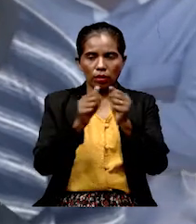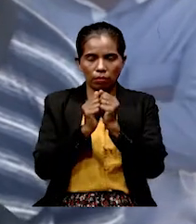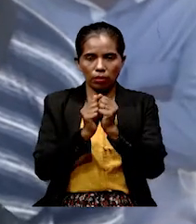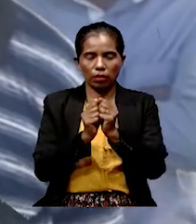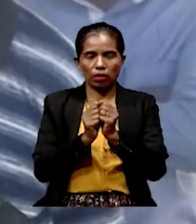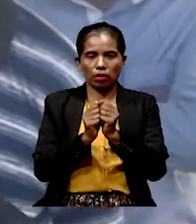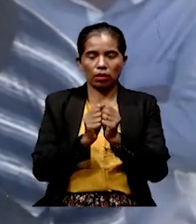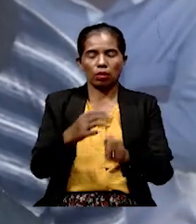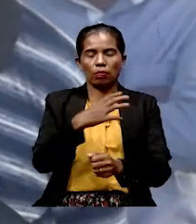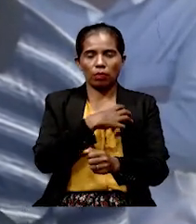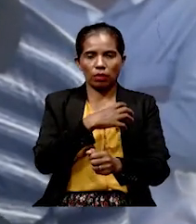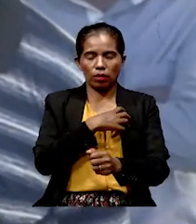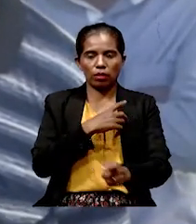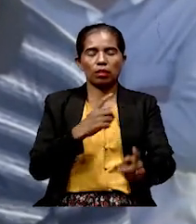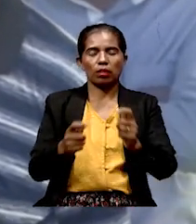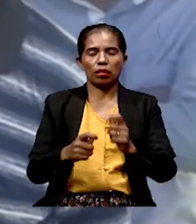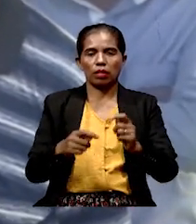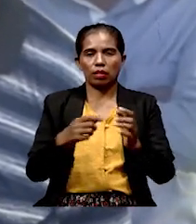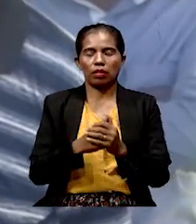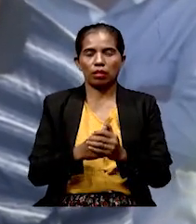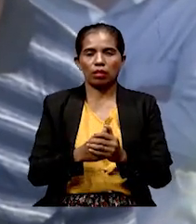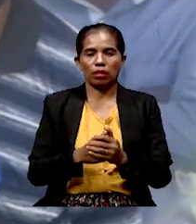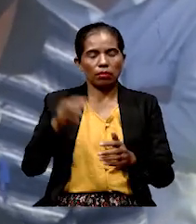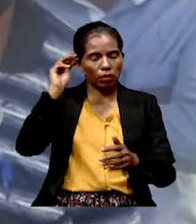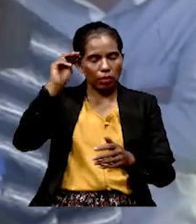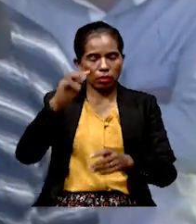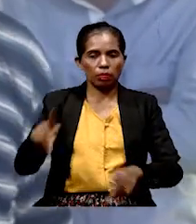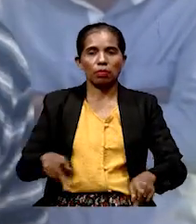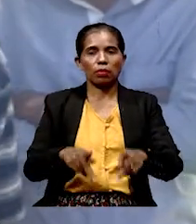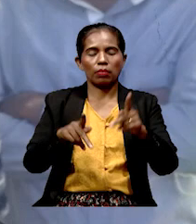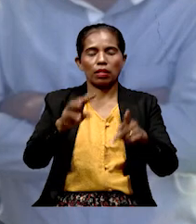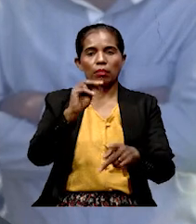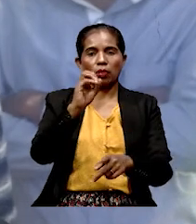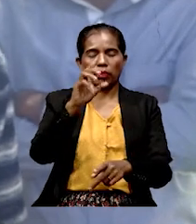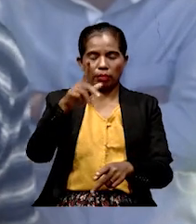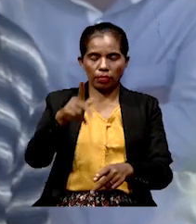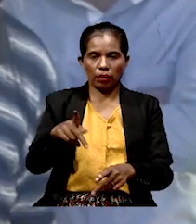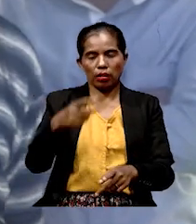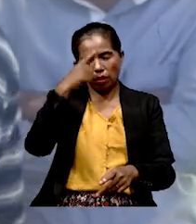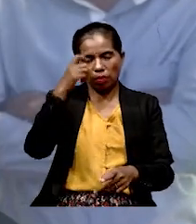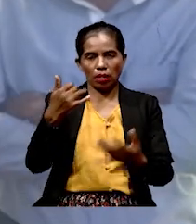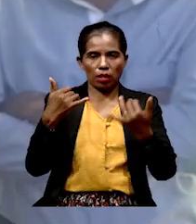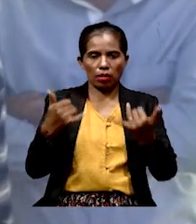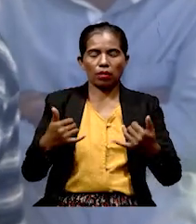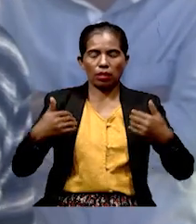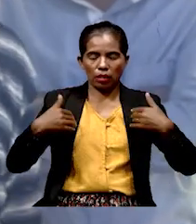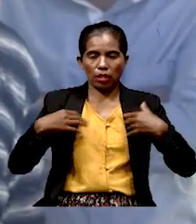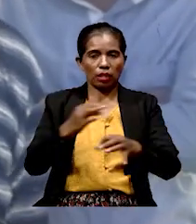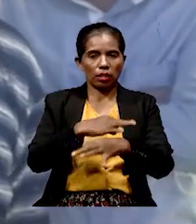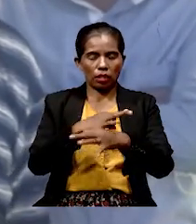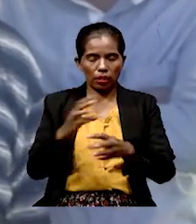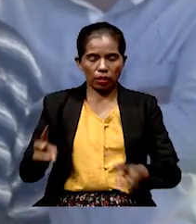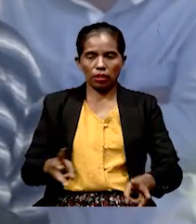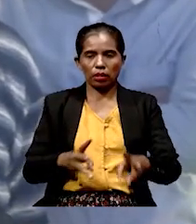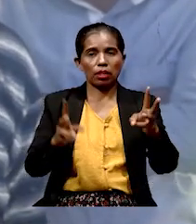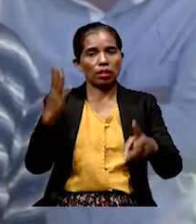a Polícia de Trânsito, Obras Públicas, Ministério Obras Públicas, Ministério de Transporte e Comunicação, também a ordem de dar e a construção de estrada, que está